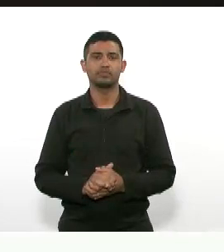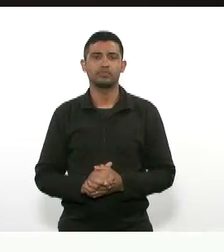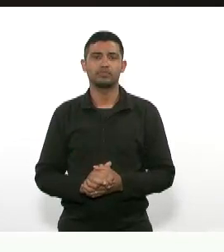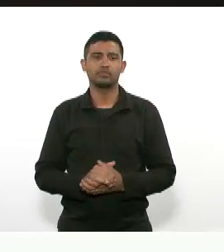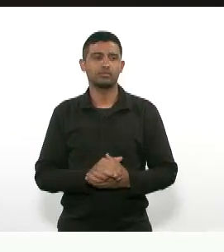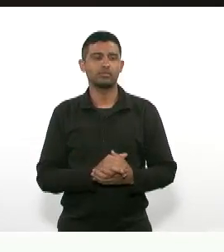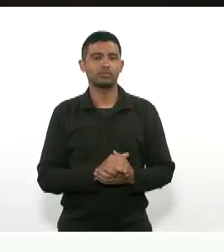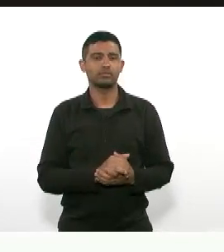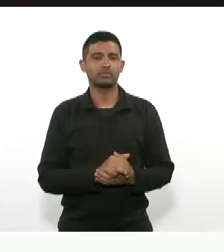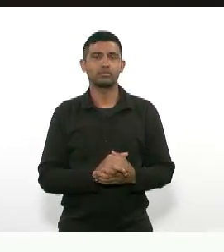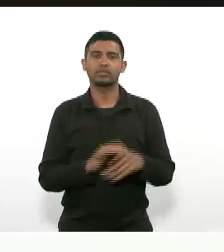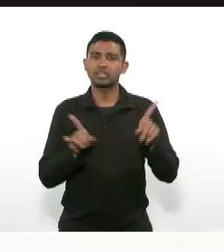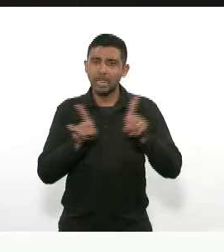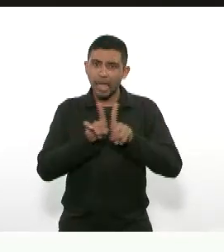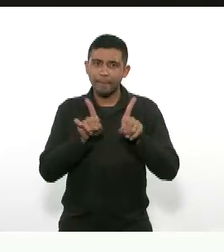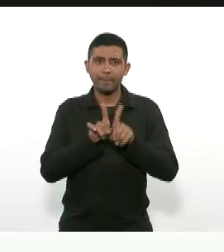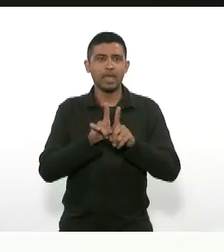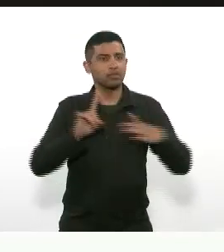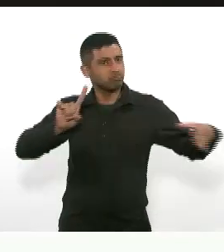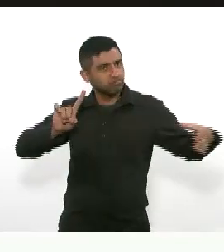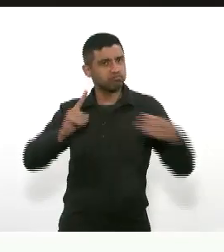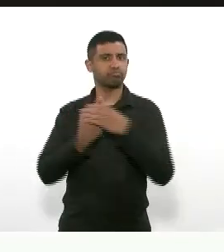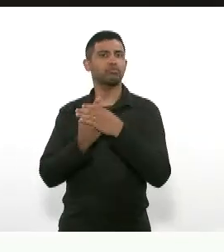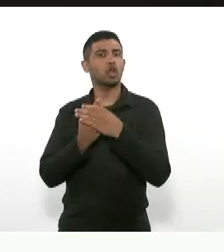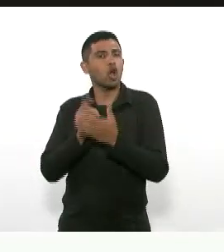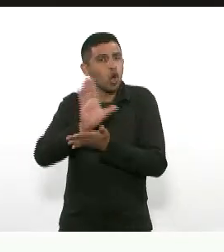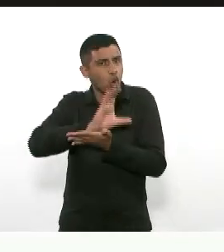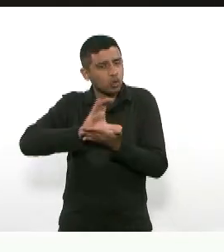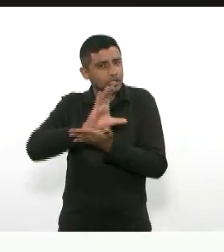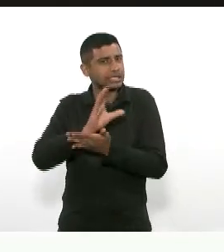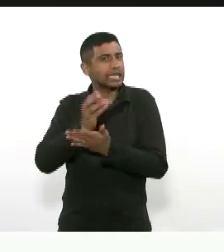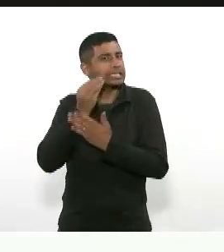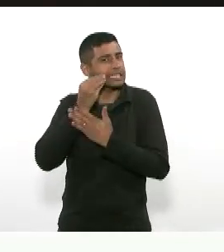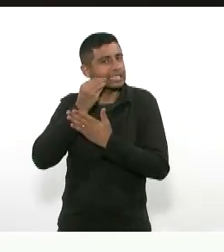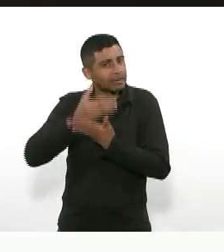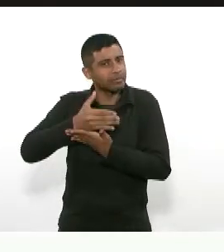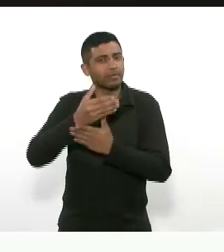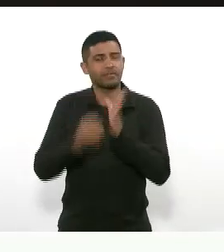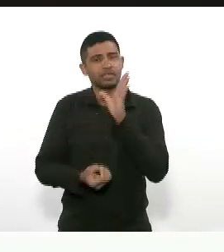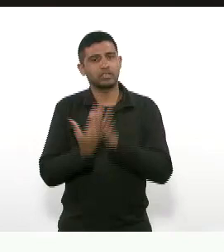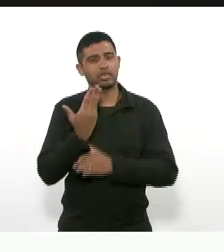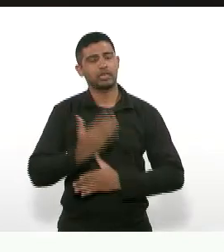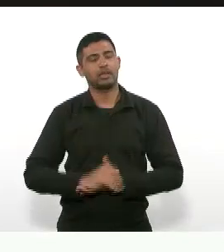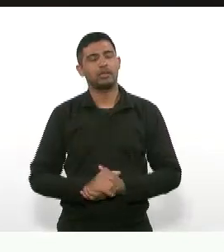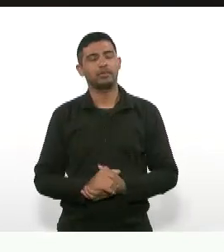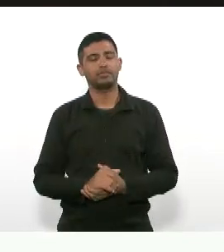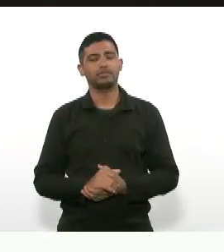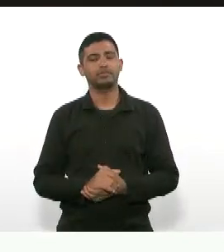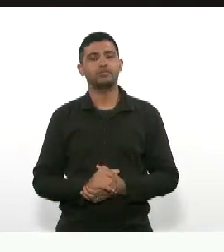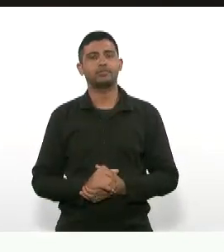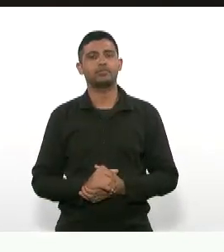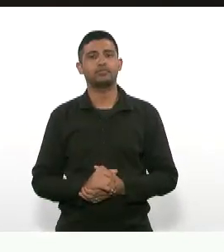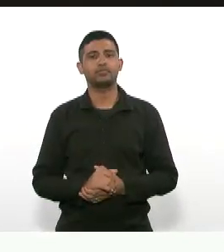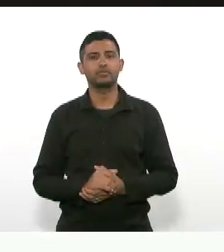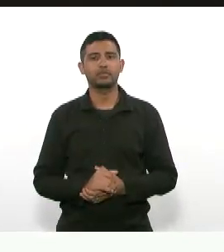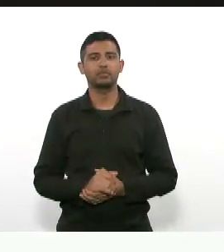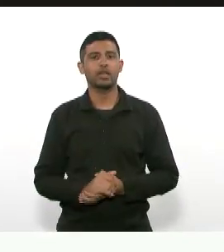conselho que vai ser criado, né, que se pretende, e também